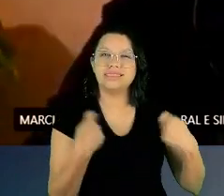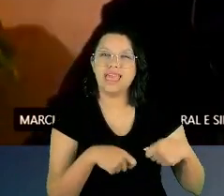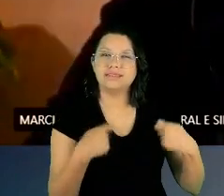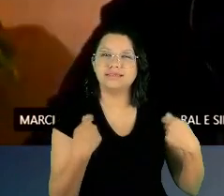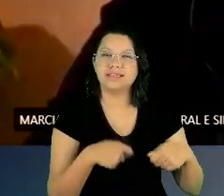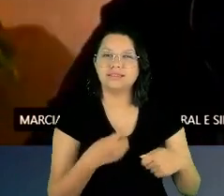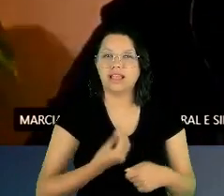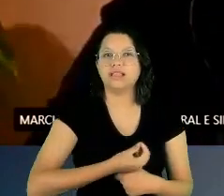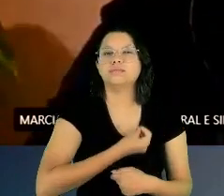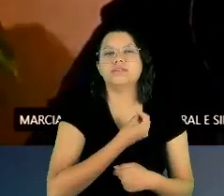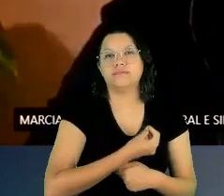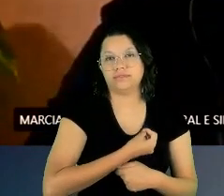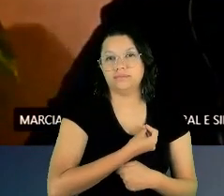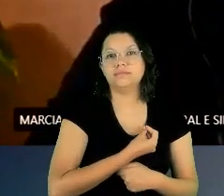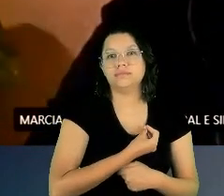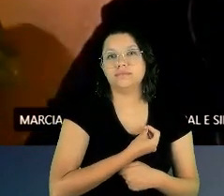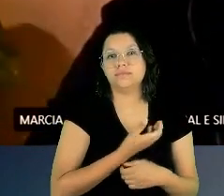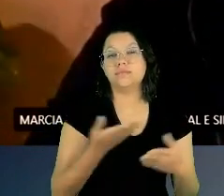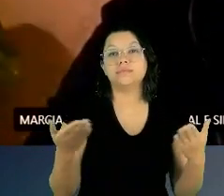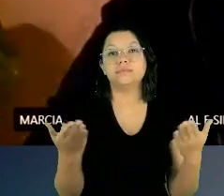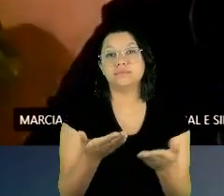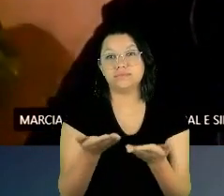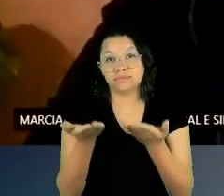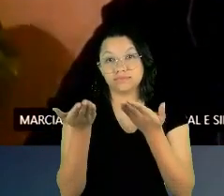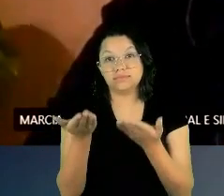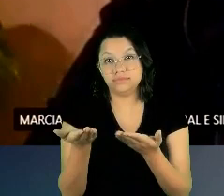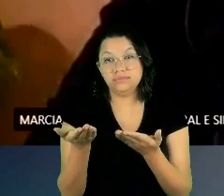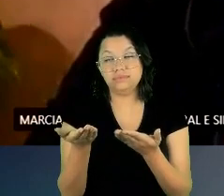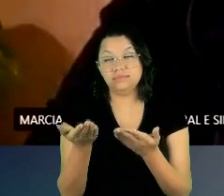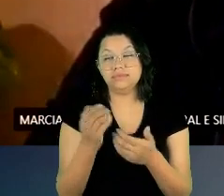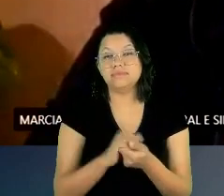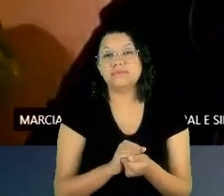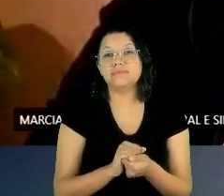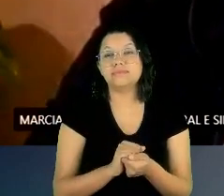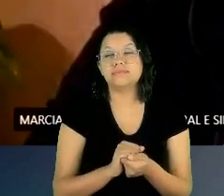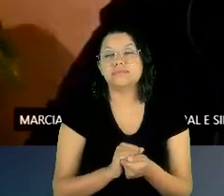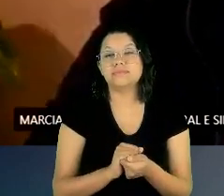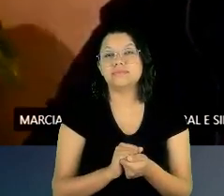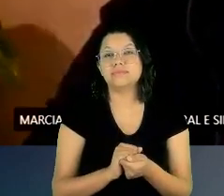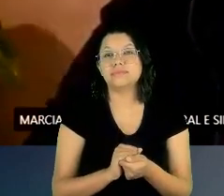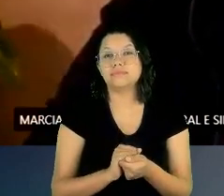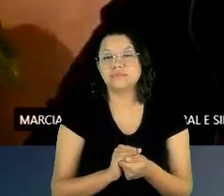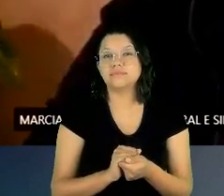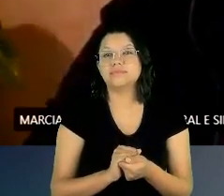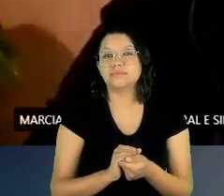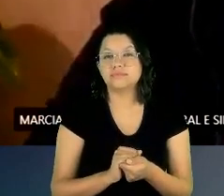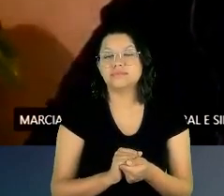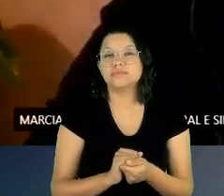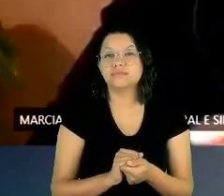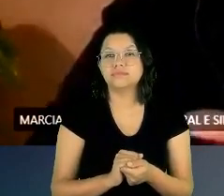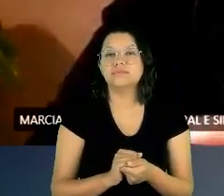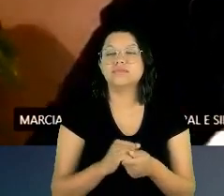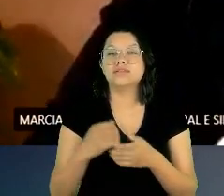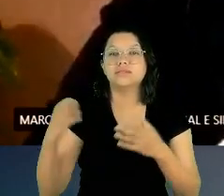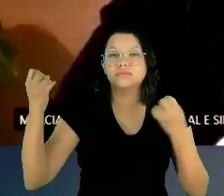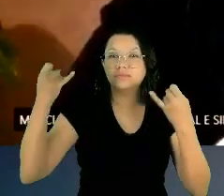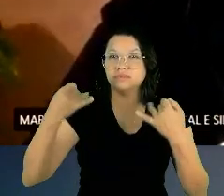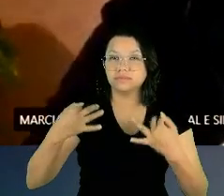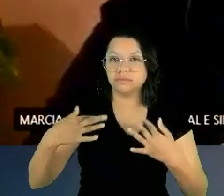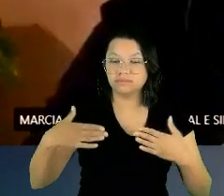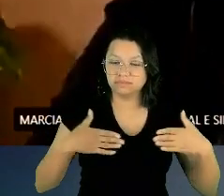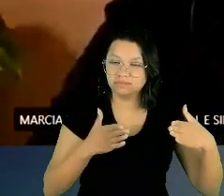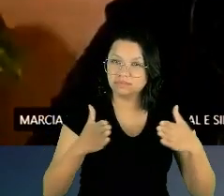mais necessário para viver. A senhora hoje, doutora Camila, a senhora nos